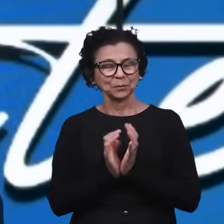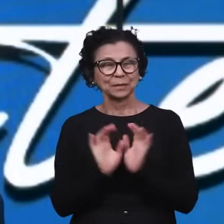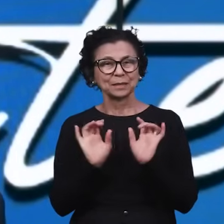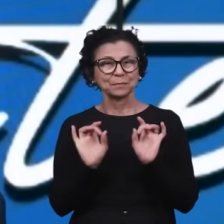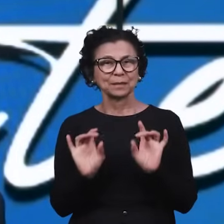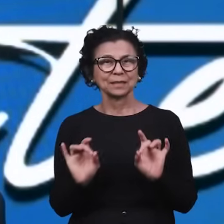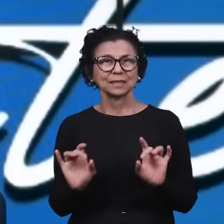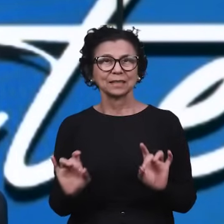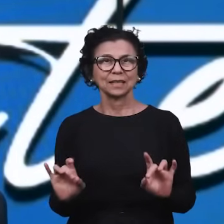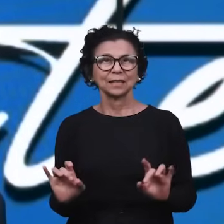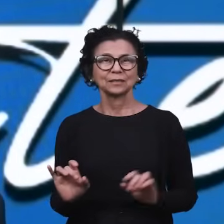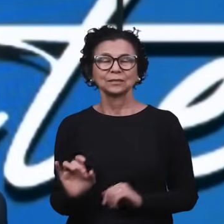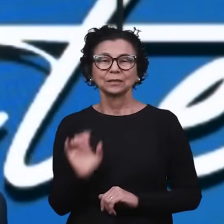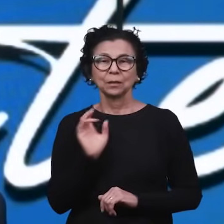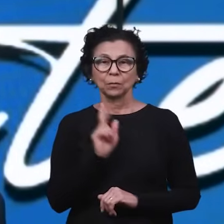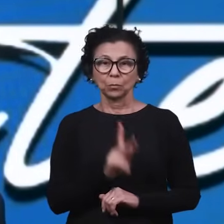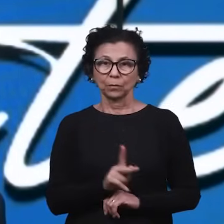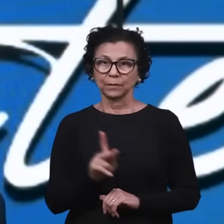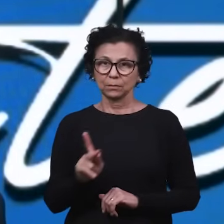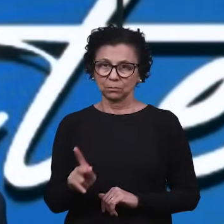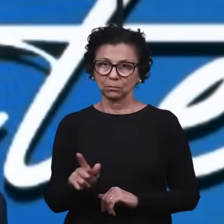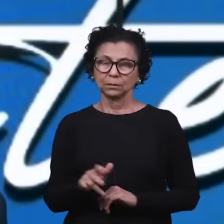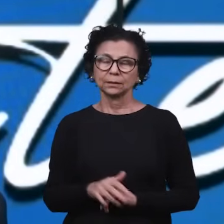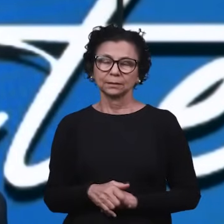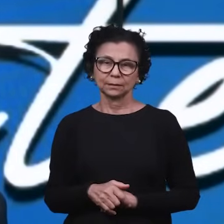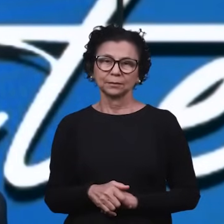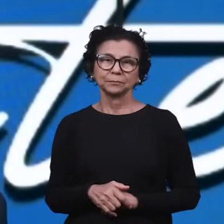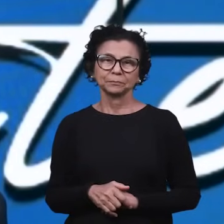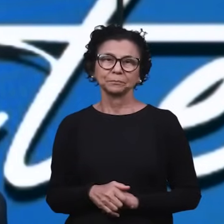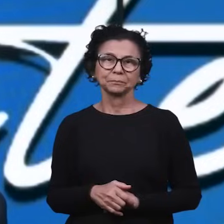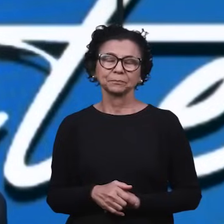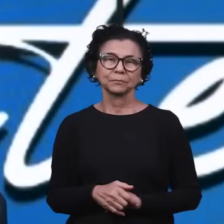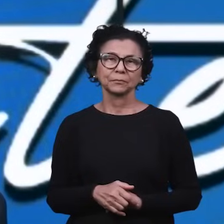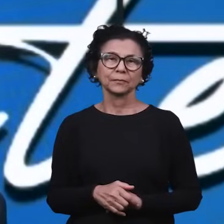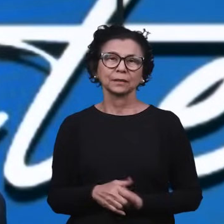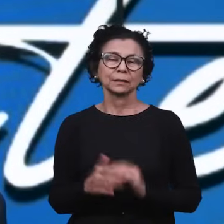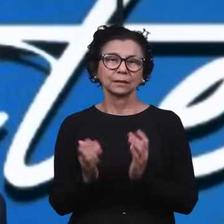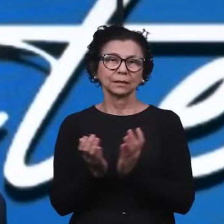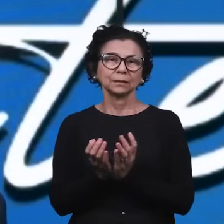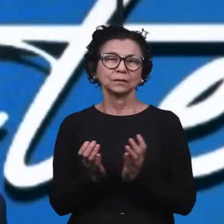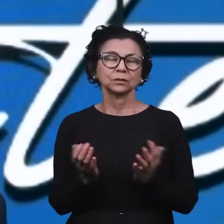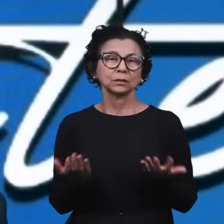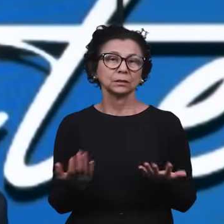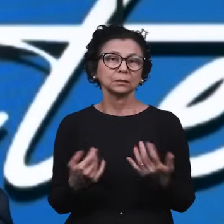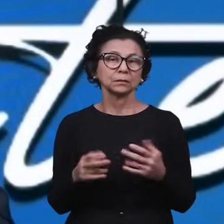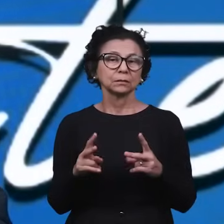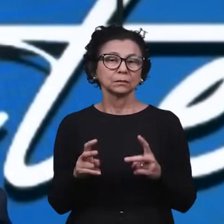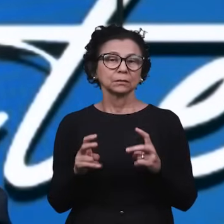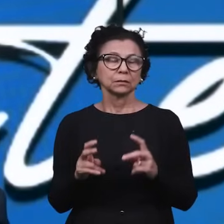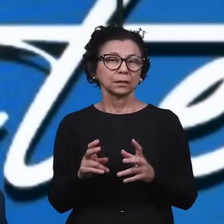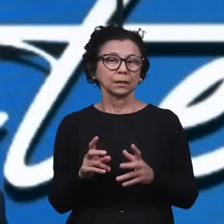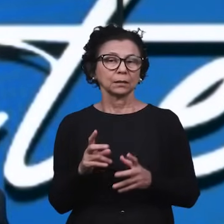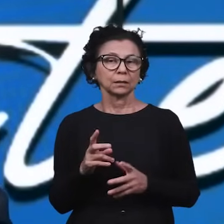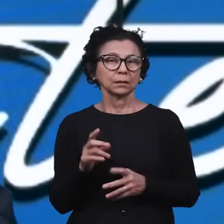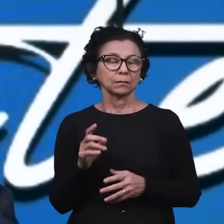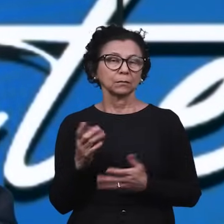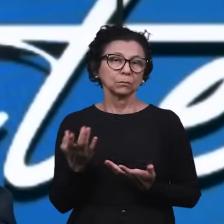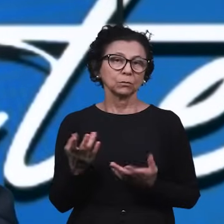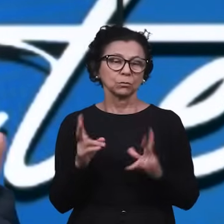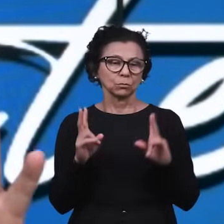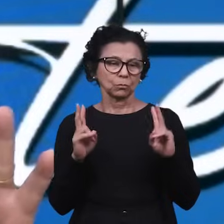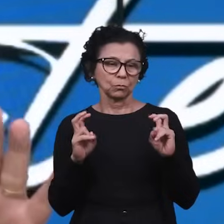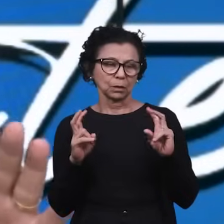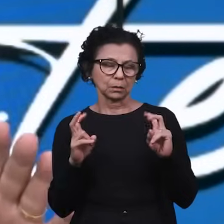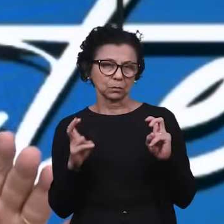que é o grupo de professoras de classe. E o que é interessante agora é nós observarmos o seguinte, que nós estamos falando aqui do